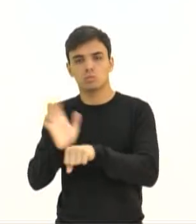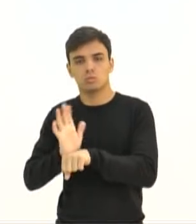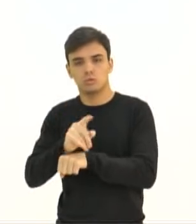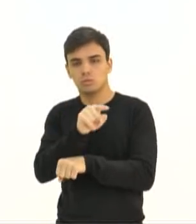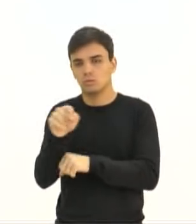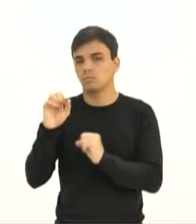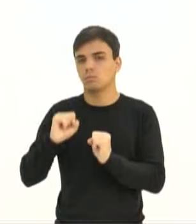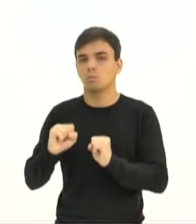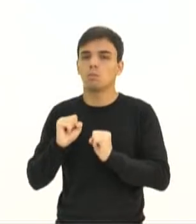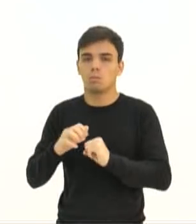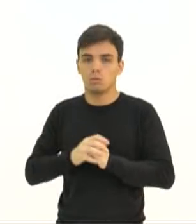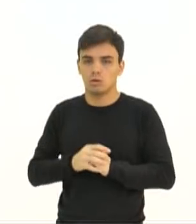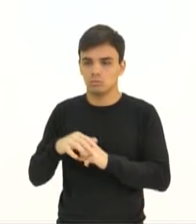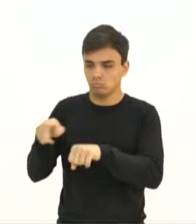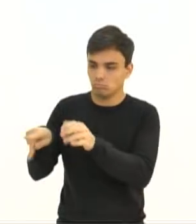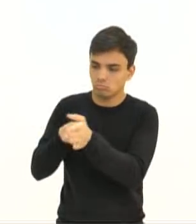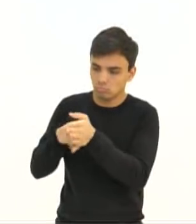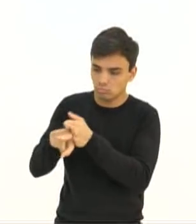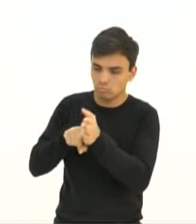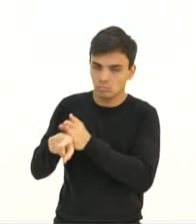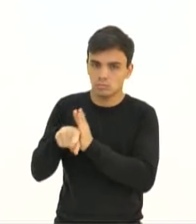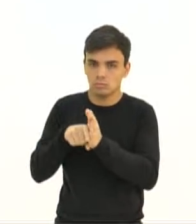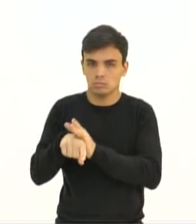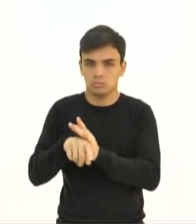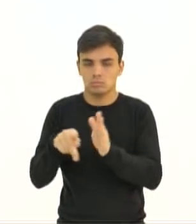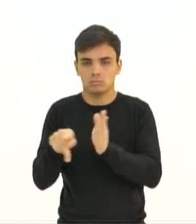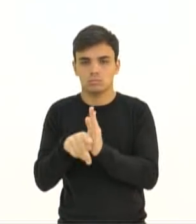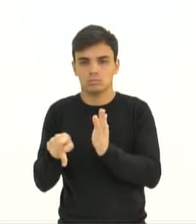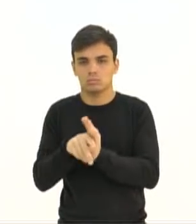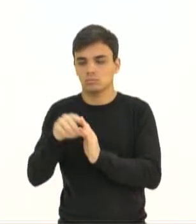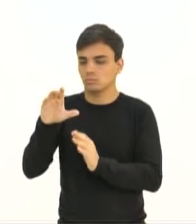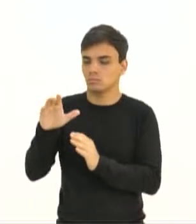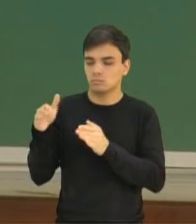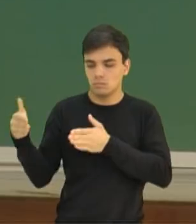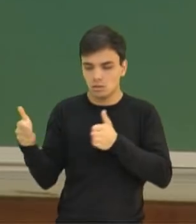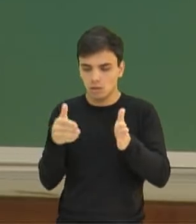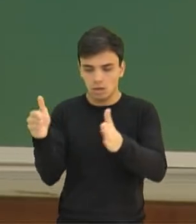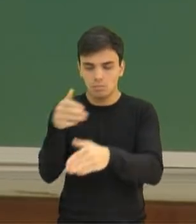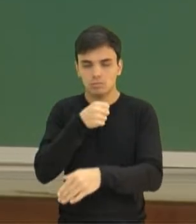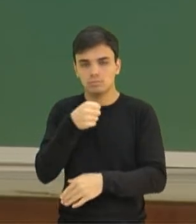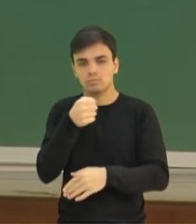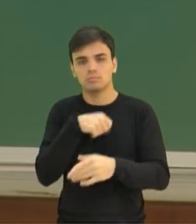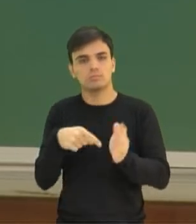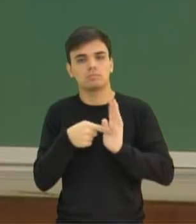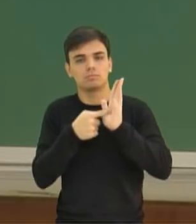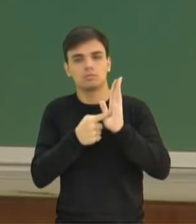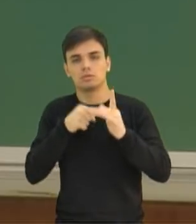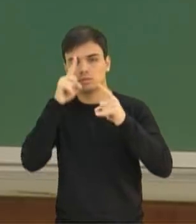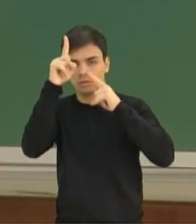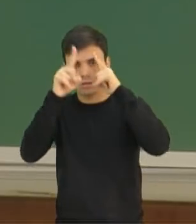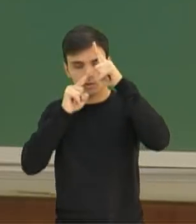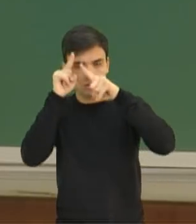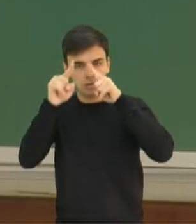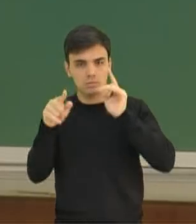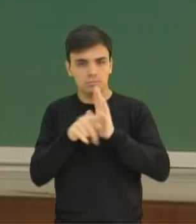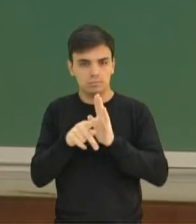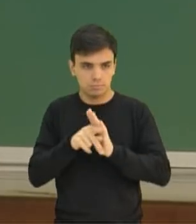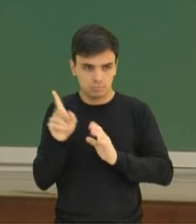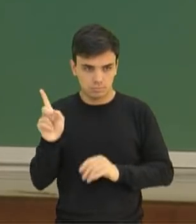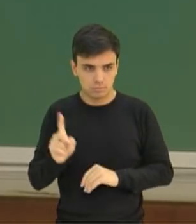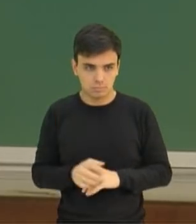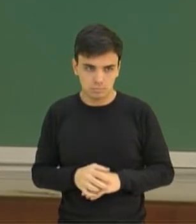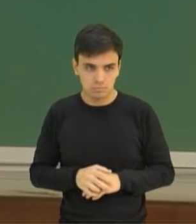lá, se eu não me engano, Caminhos da Reportagem é o nome, que mostram essa ideia, né,